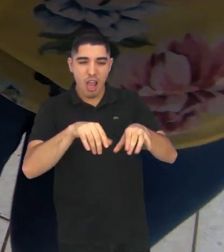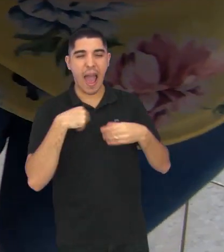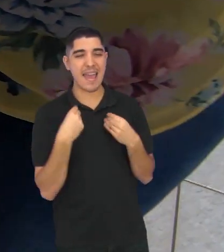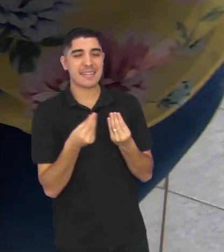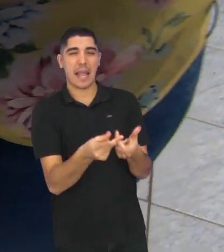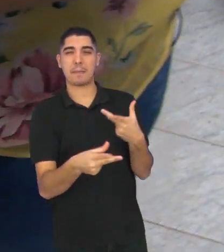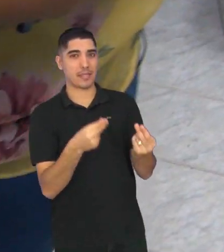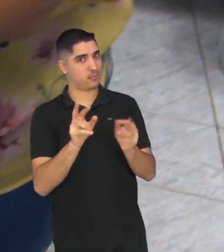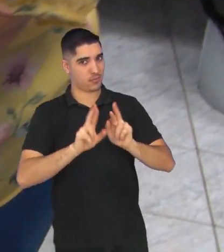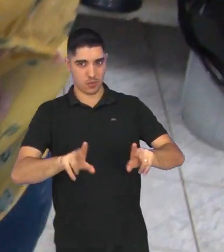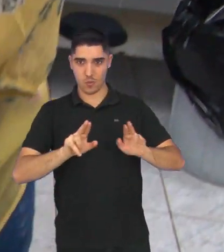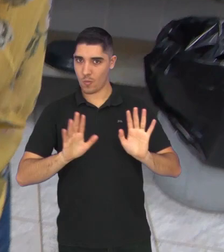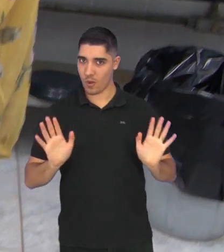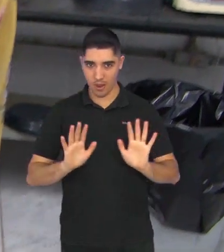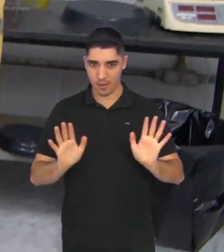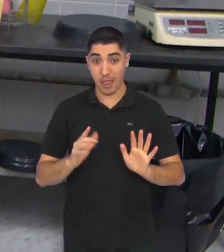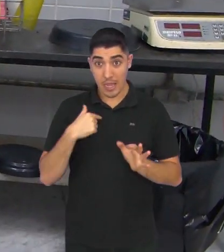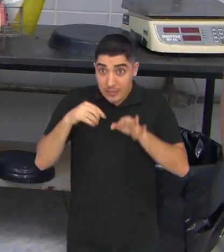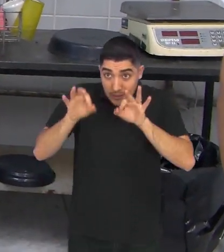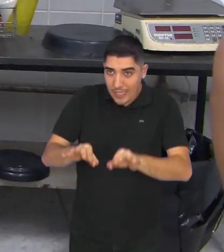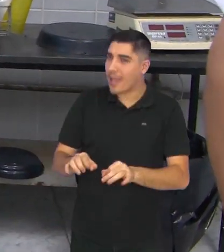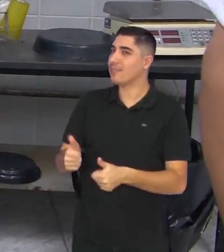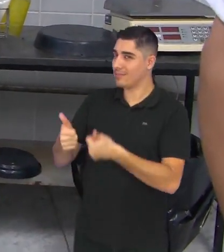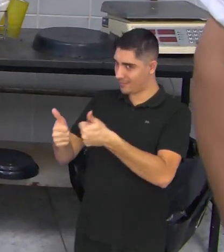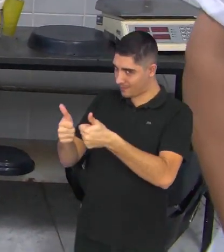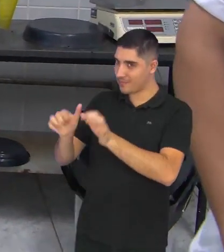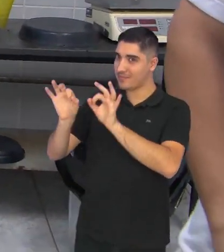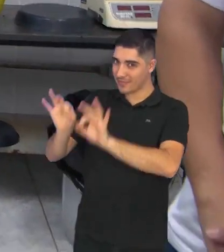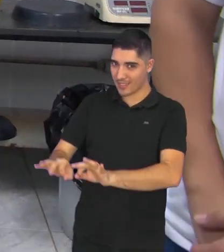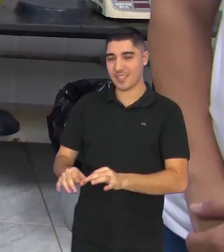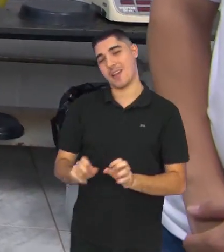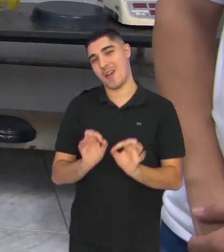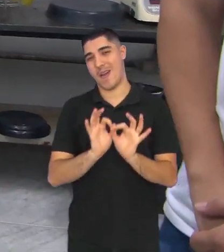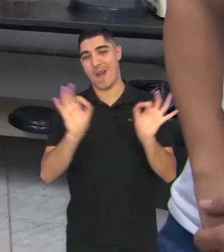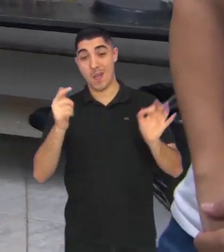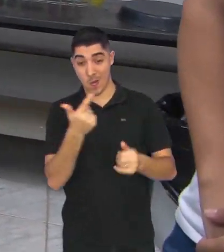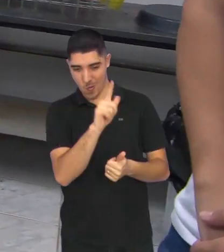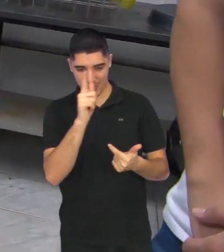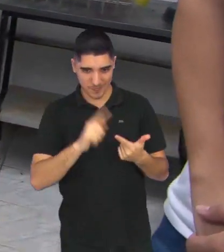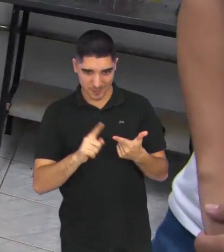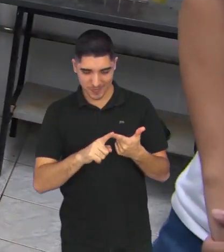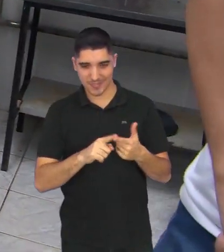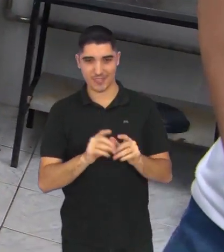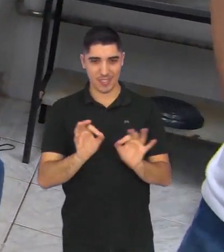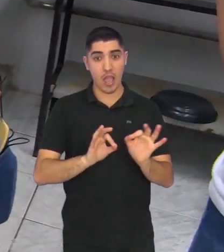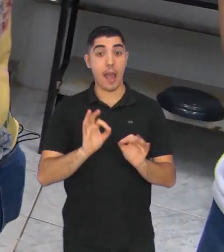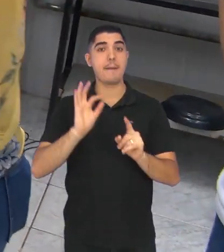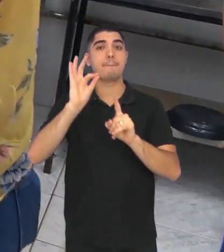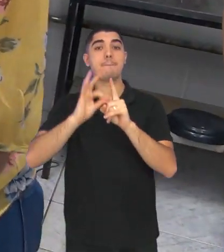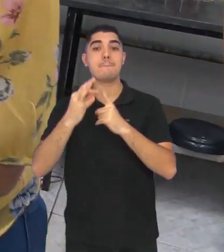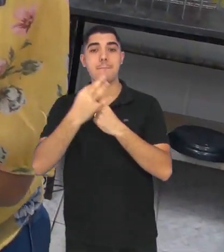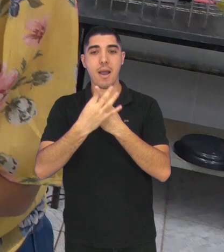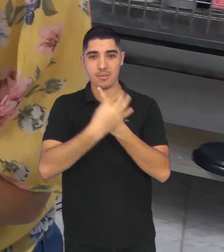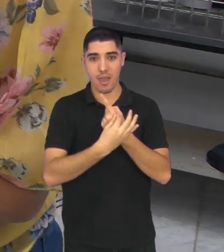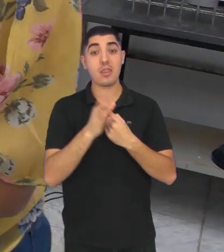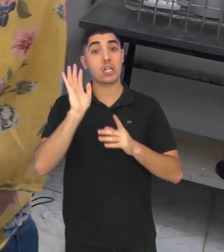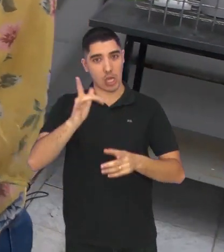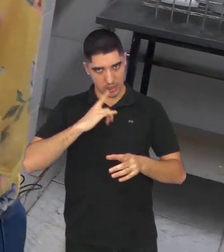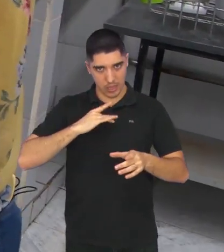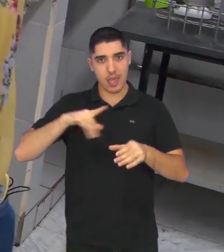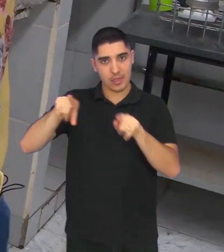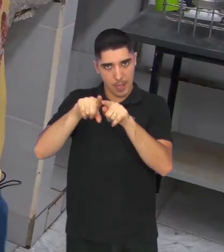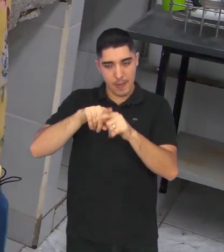manda presente, tá aprendendo. Ah, fiz certinho? Certinho. Ótimo, vamos pro próximo. Aí uma banana que já tá com